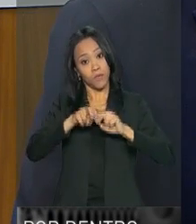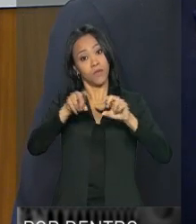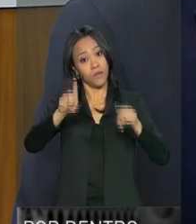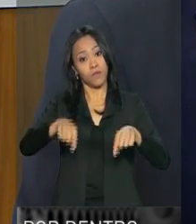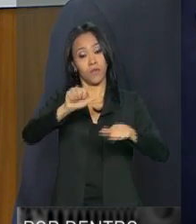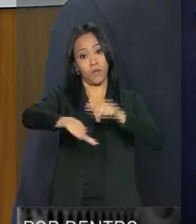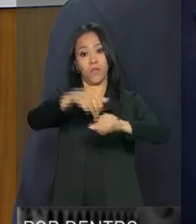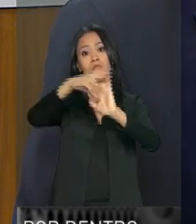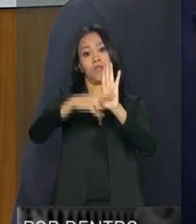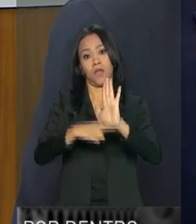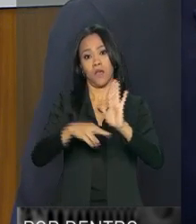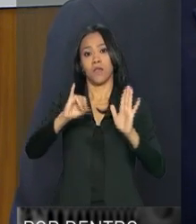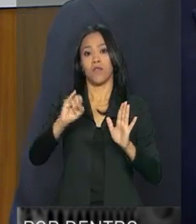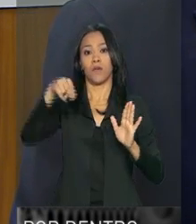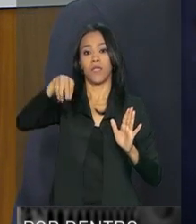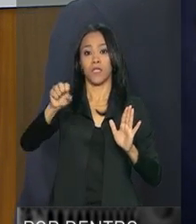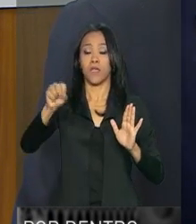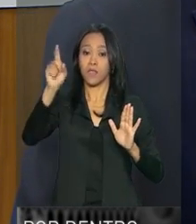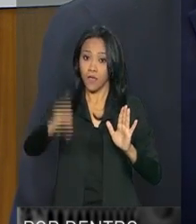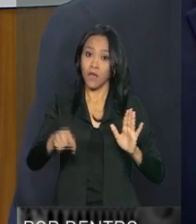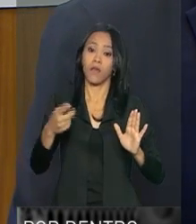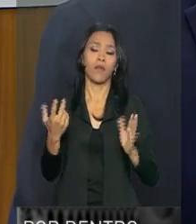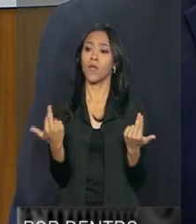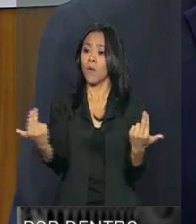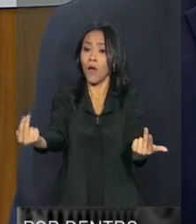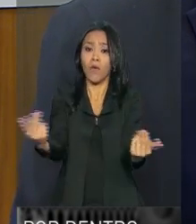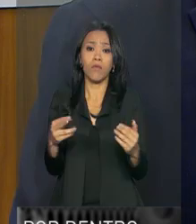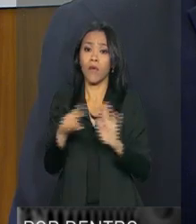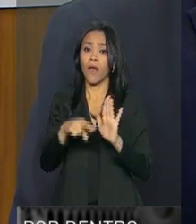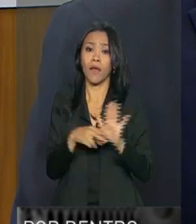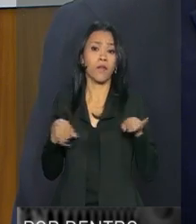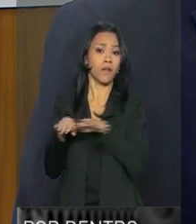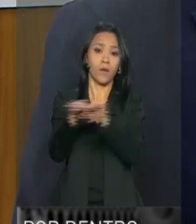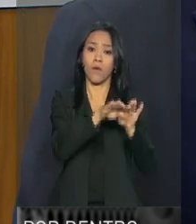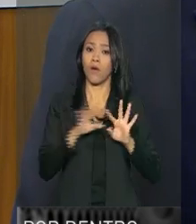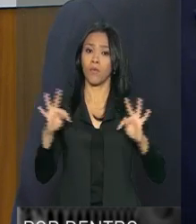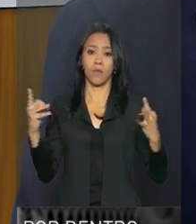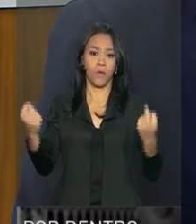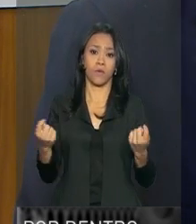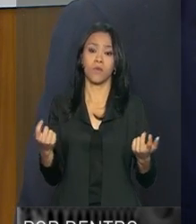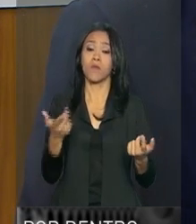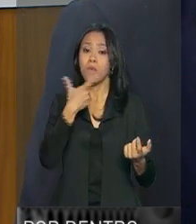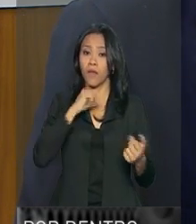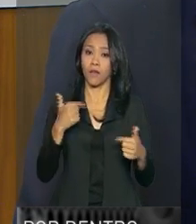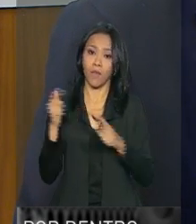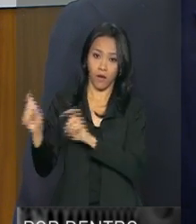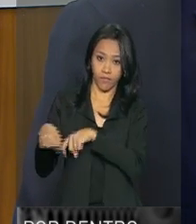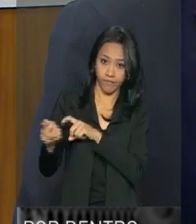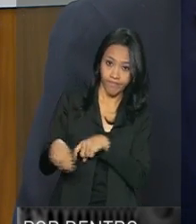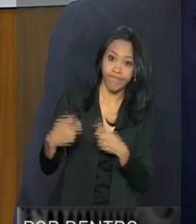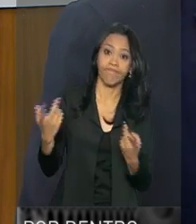da reforma da igualdade a mesma regra para todos daqui pra frente o trabalhador rural trabalhador